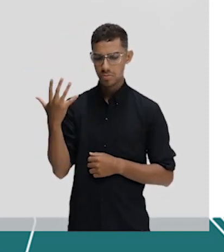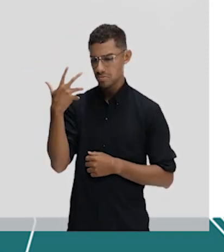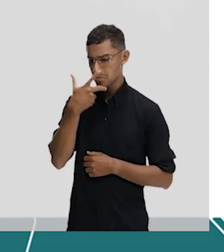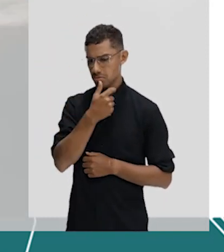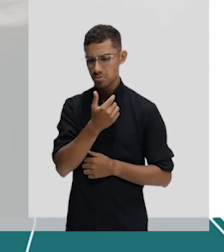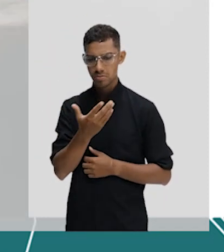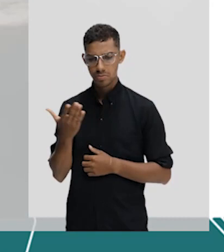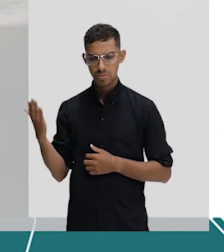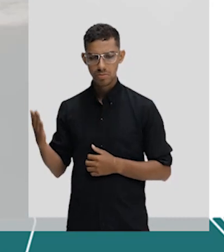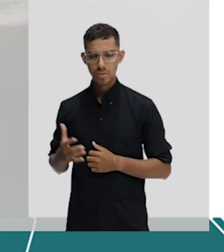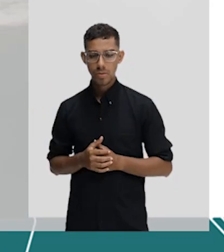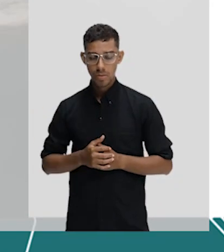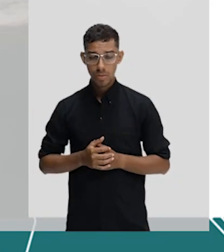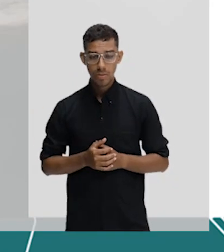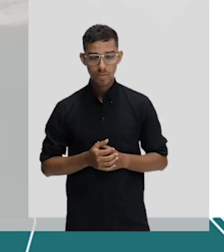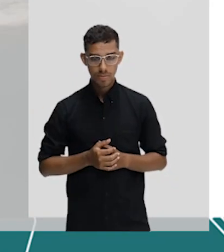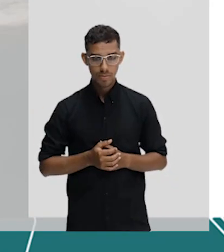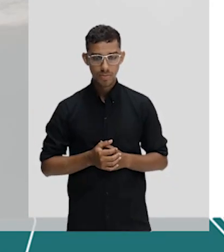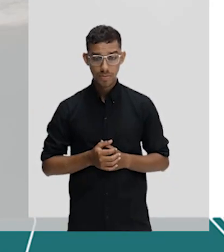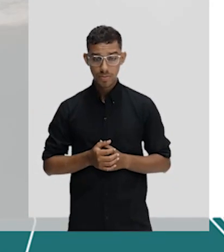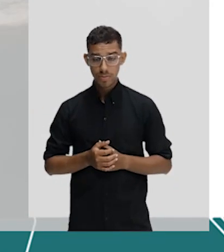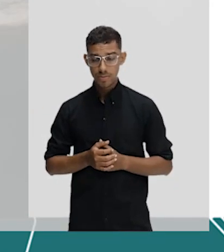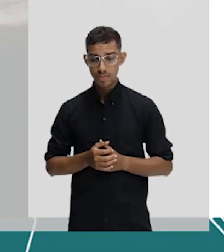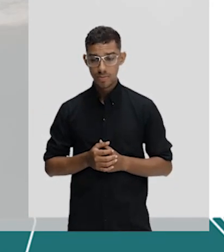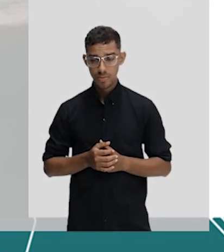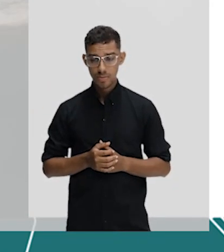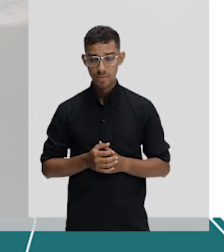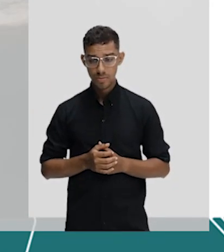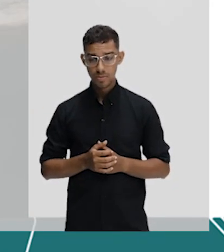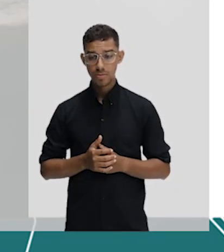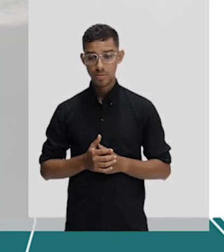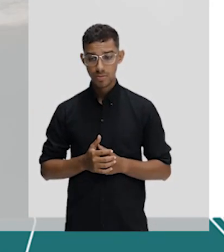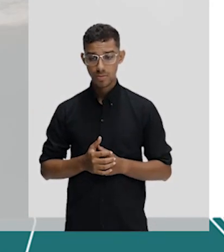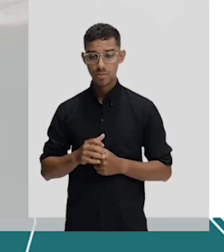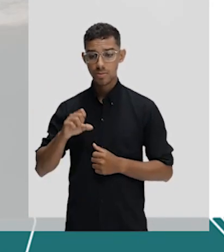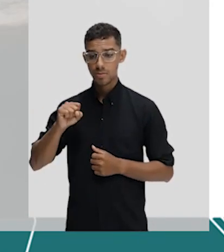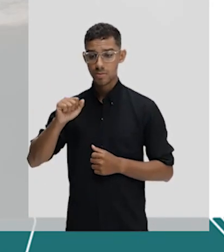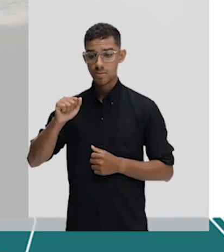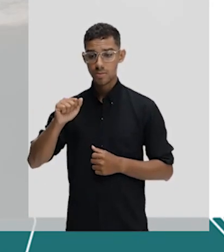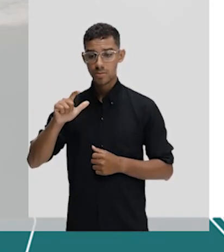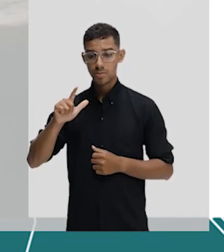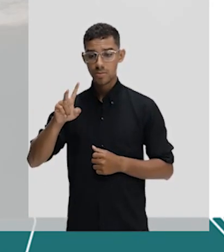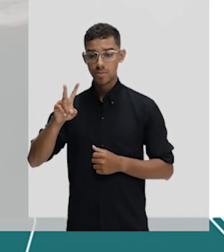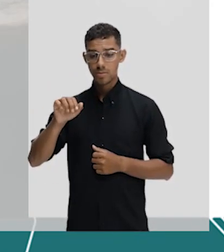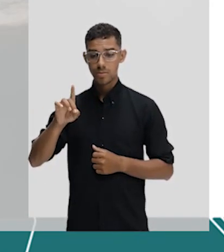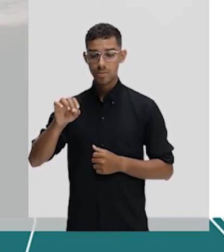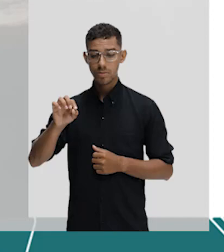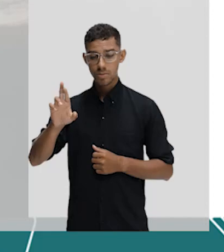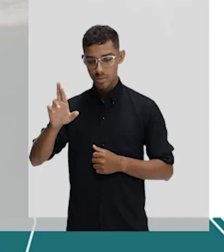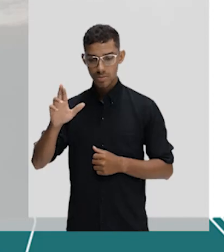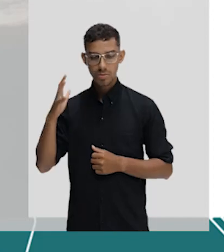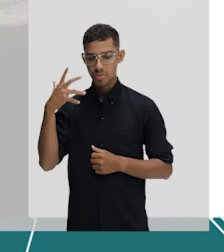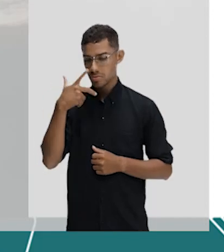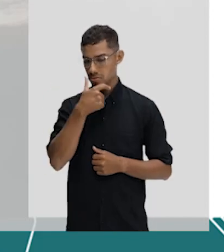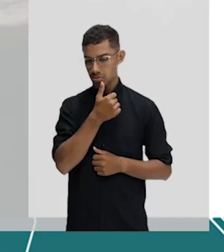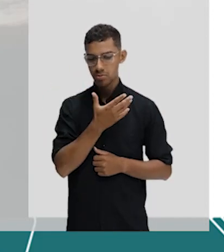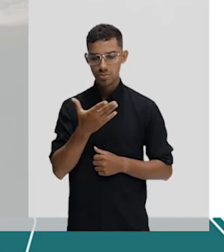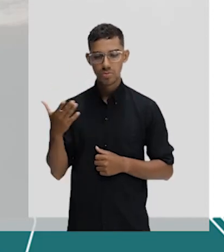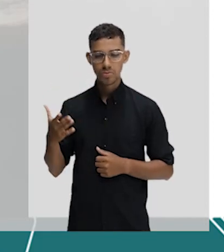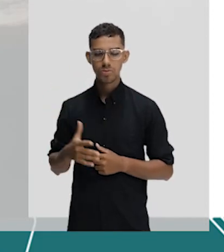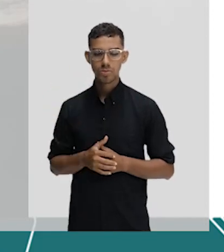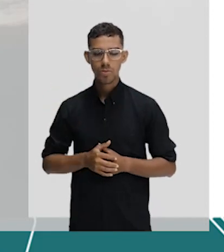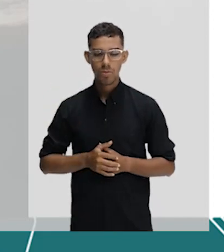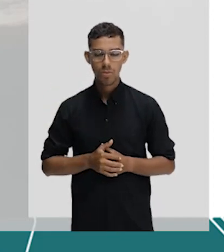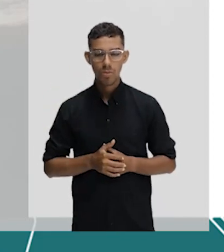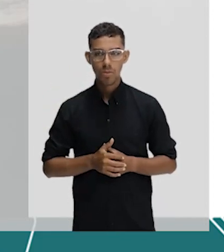museu. Museu de Arte Moderna em Salvador. Só a vista já vale. O museu em si é um